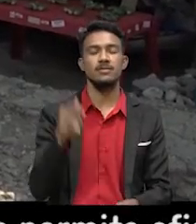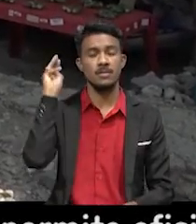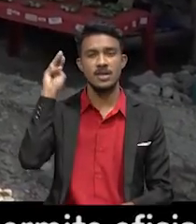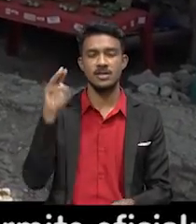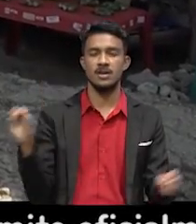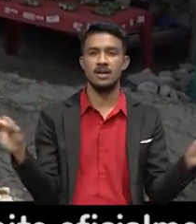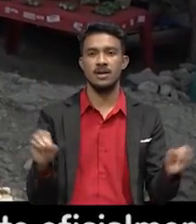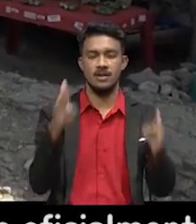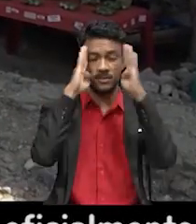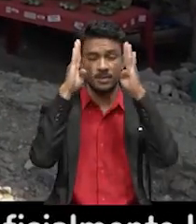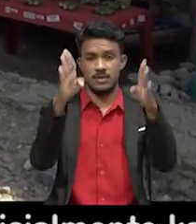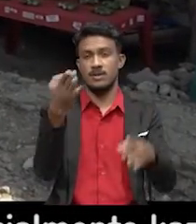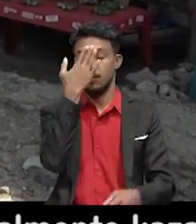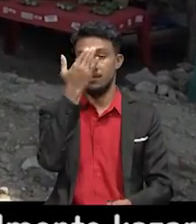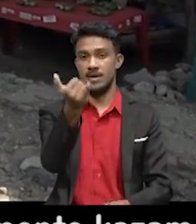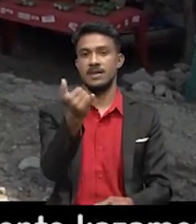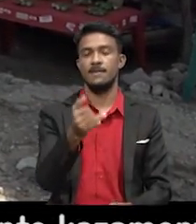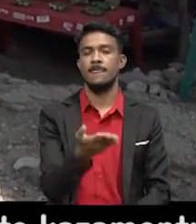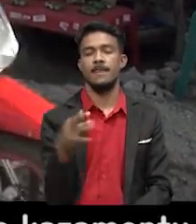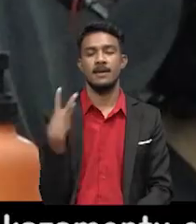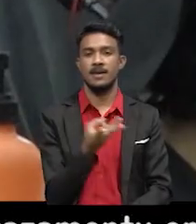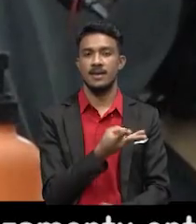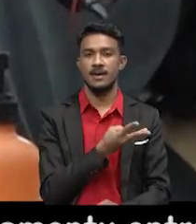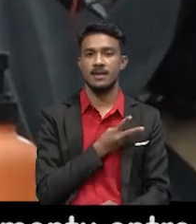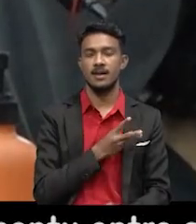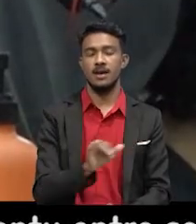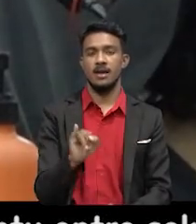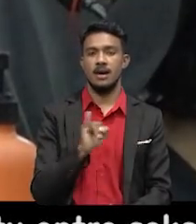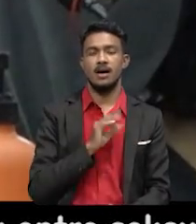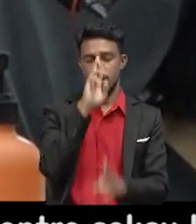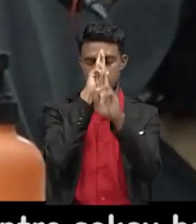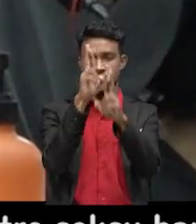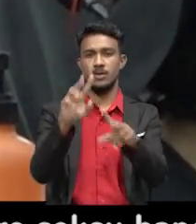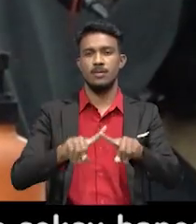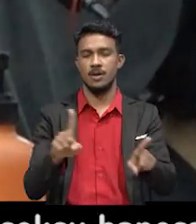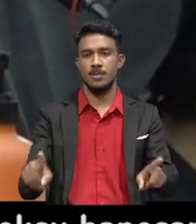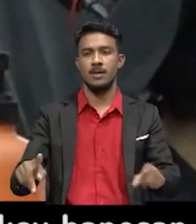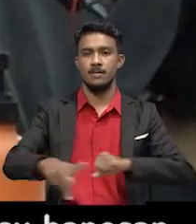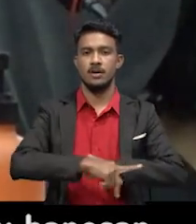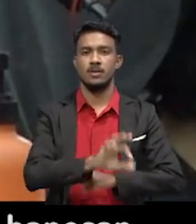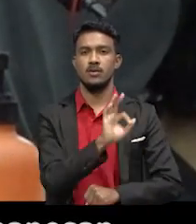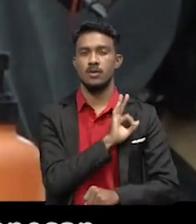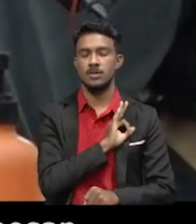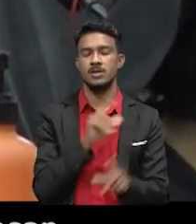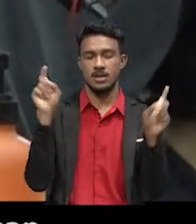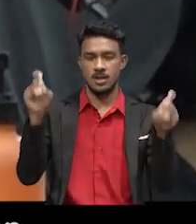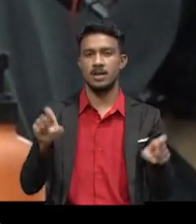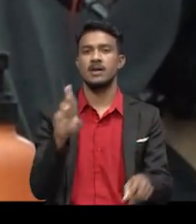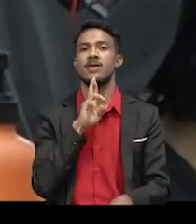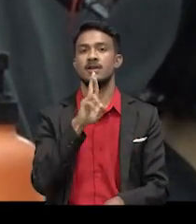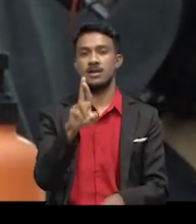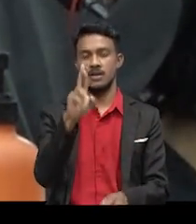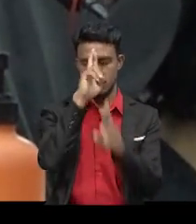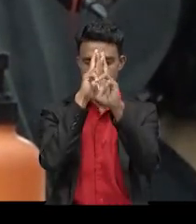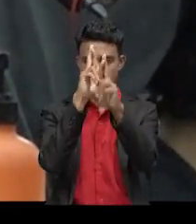atenção. Está na saída. Ita plataforma, ao respeito, mas quanto nem a mãe, você tem respeito. Quanto nem a preocupação, nem a